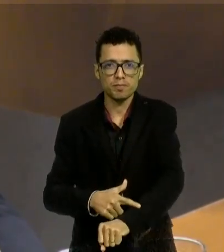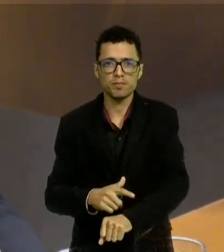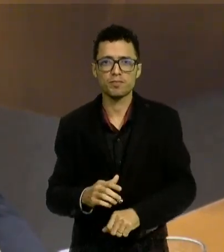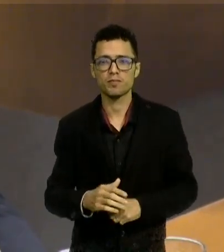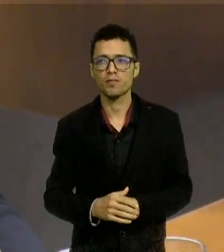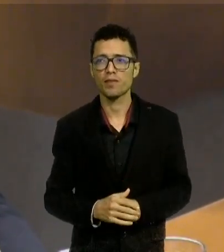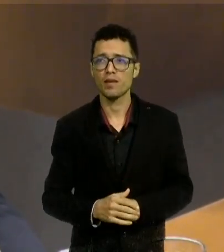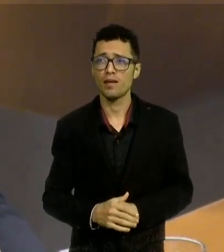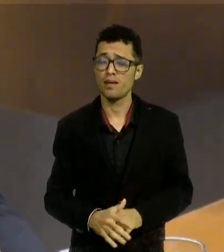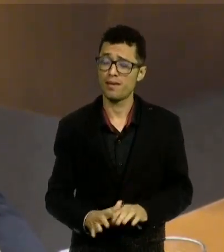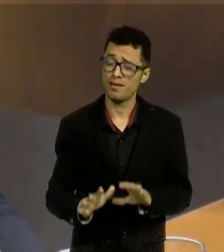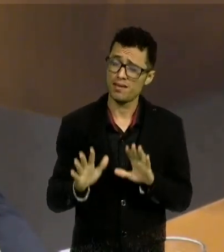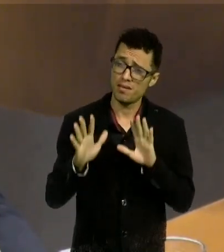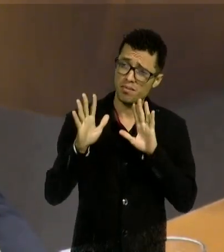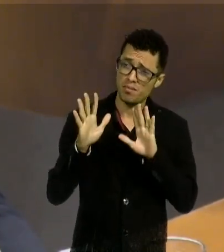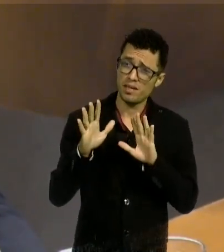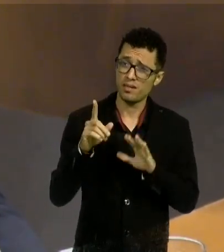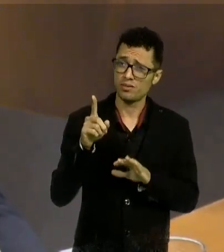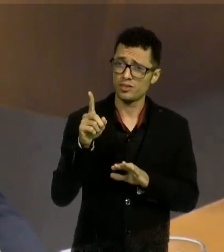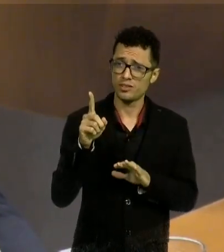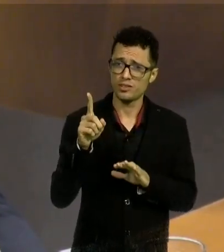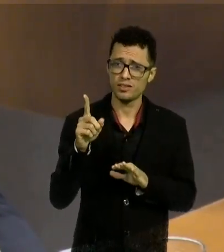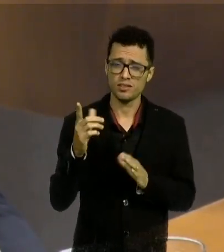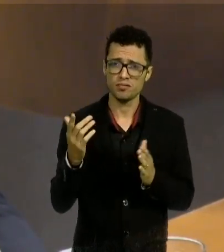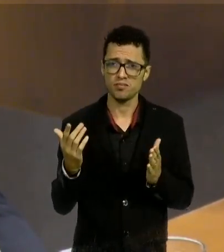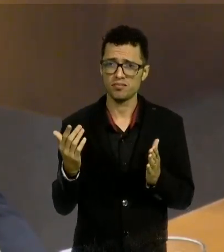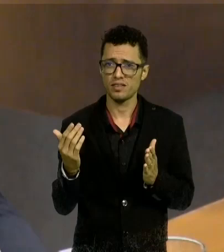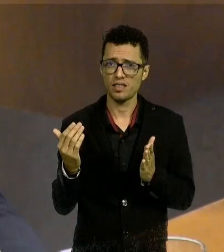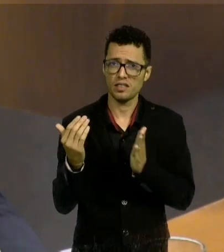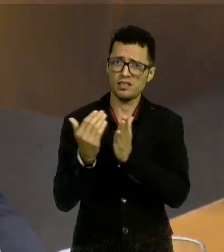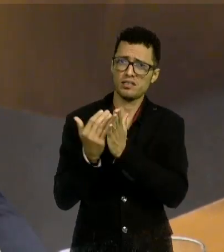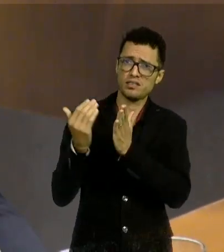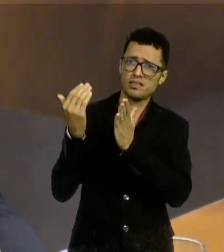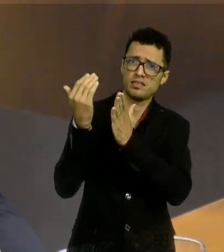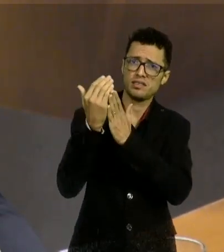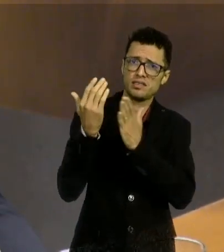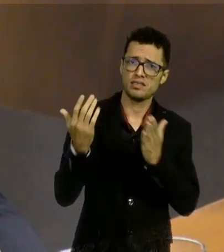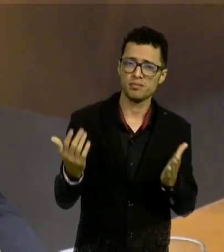Excelência me supera, e Vossa Excelência consegue